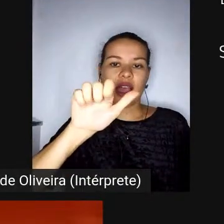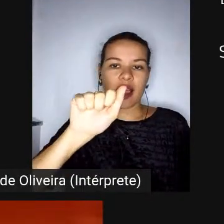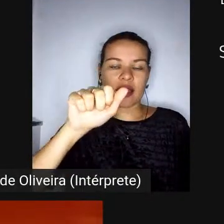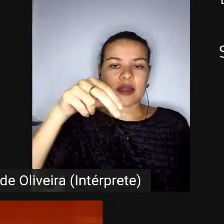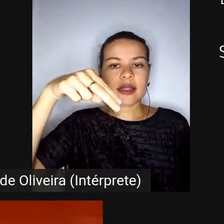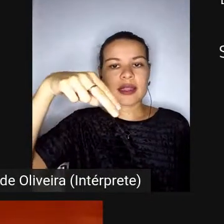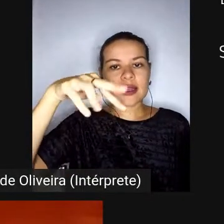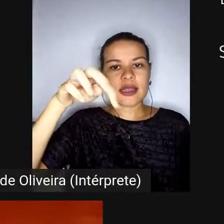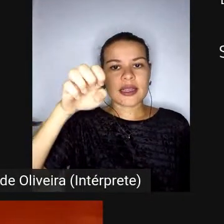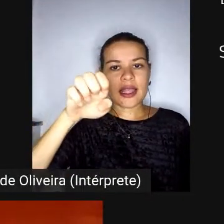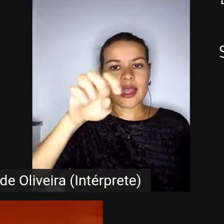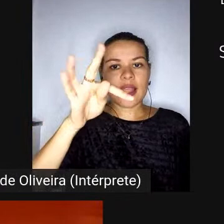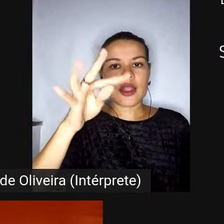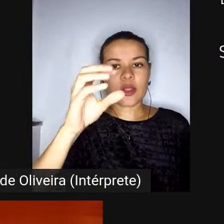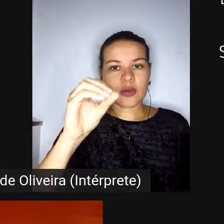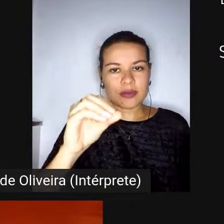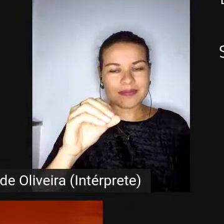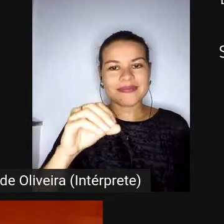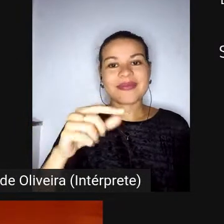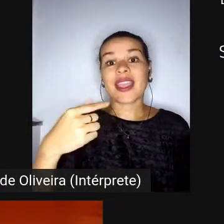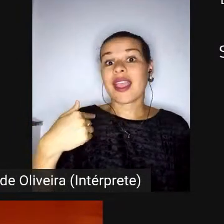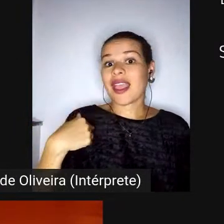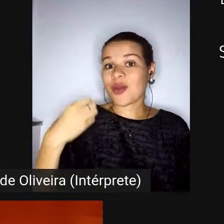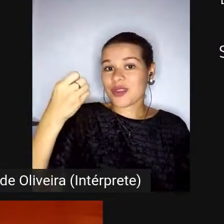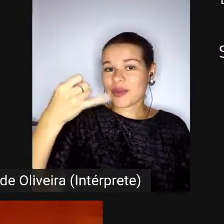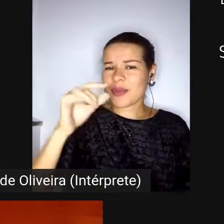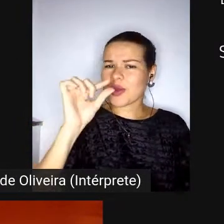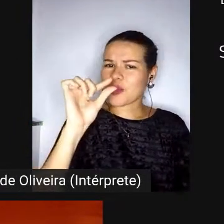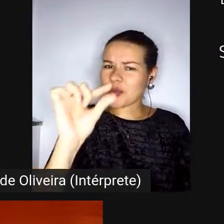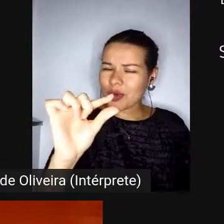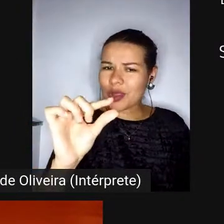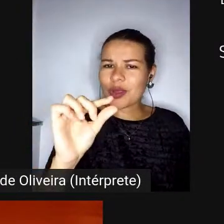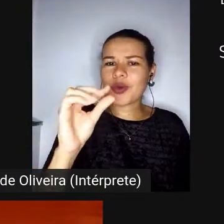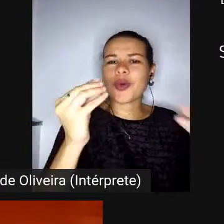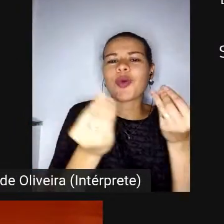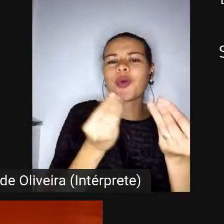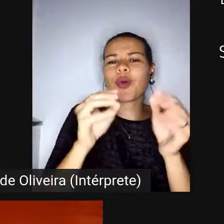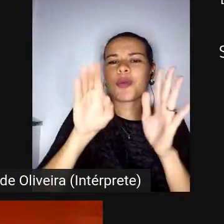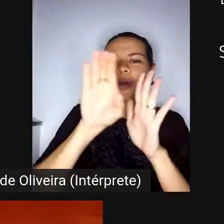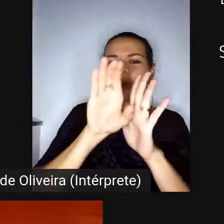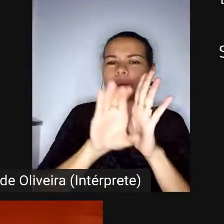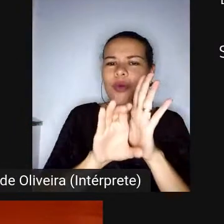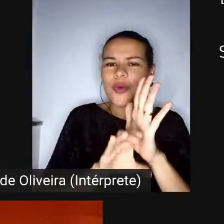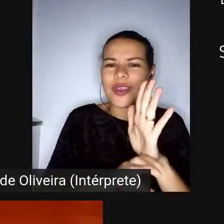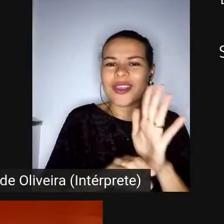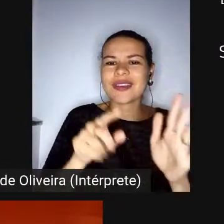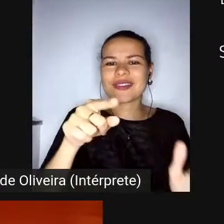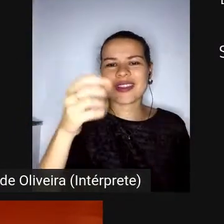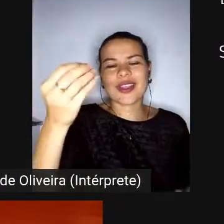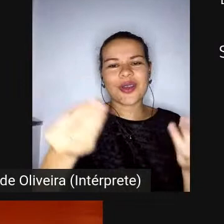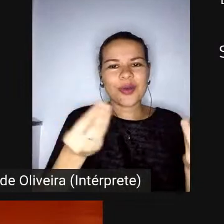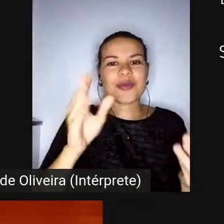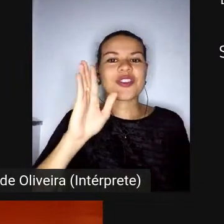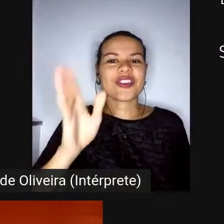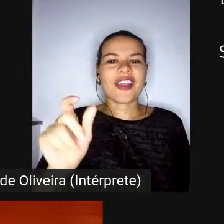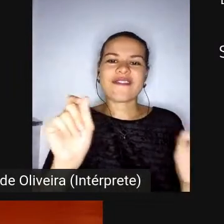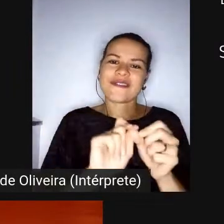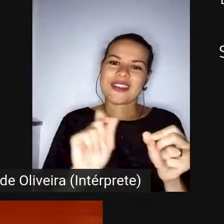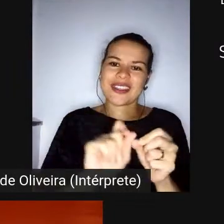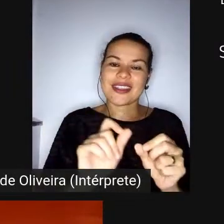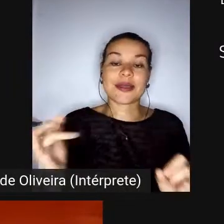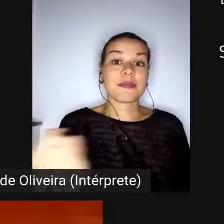professor já produziu e com certeza isso não deve descrever a sua importância dentro da educação